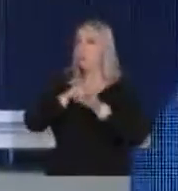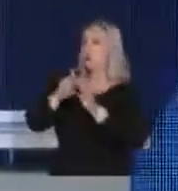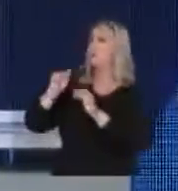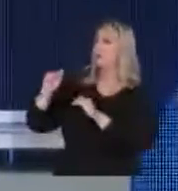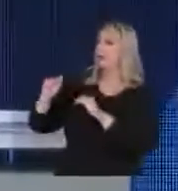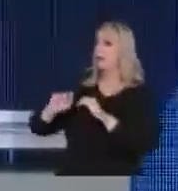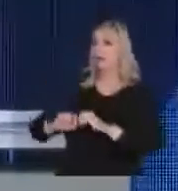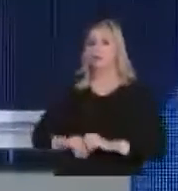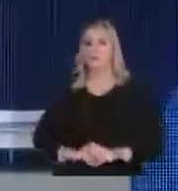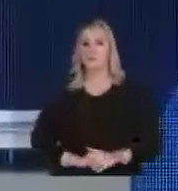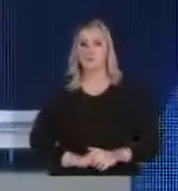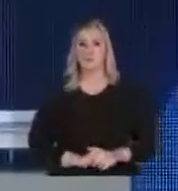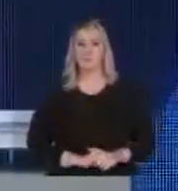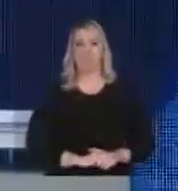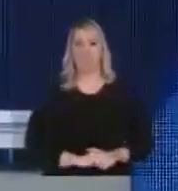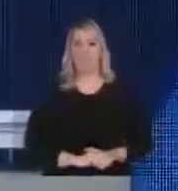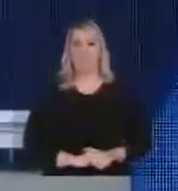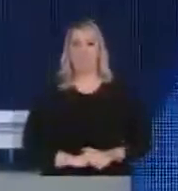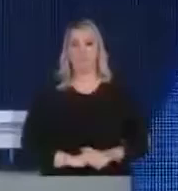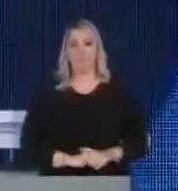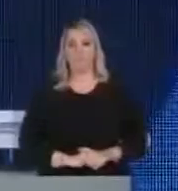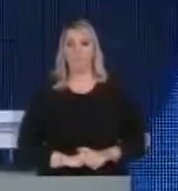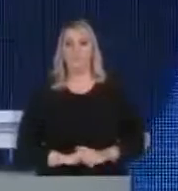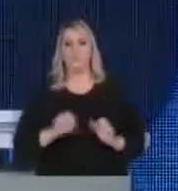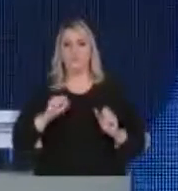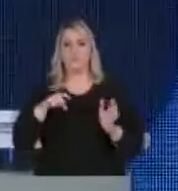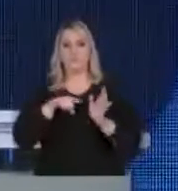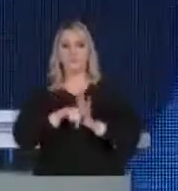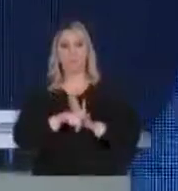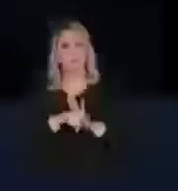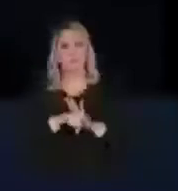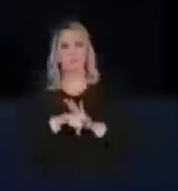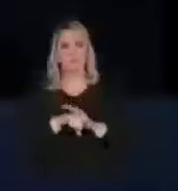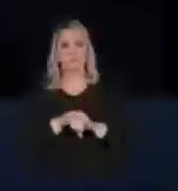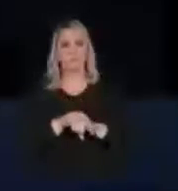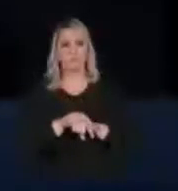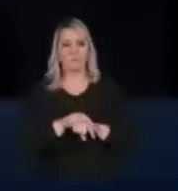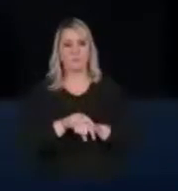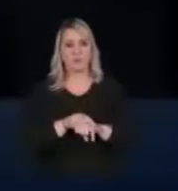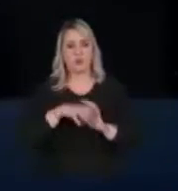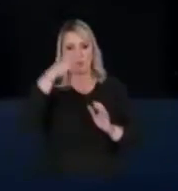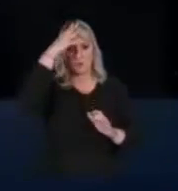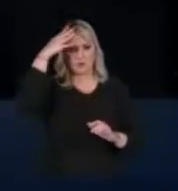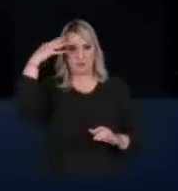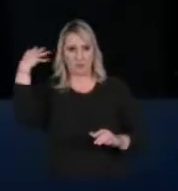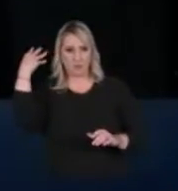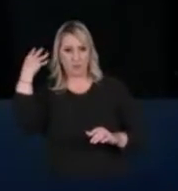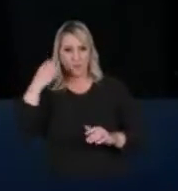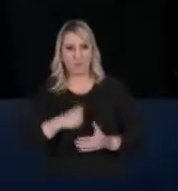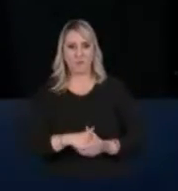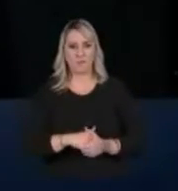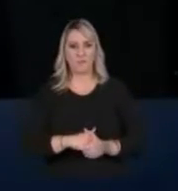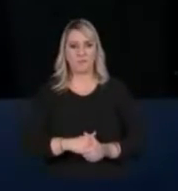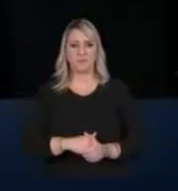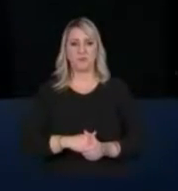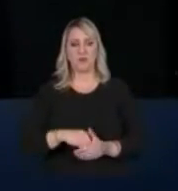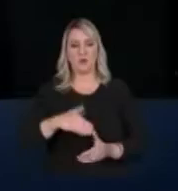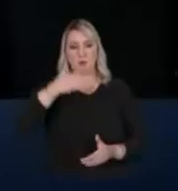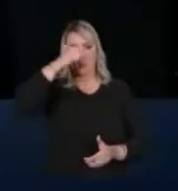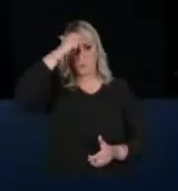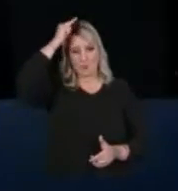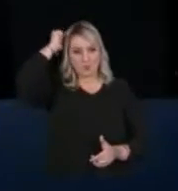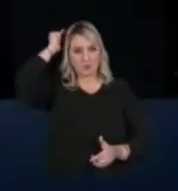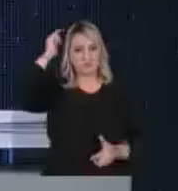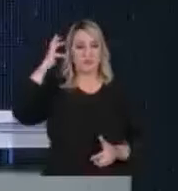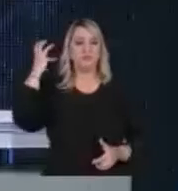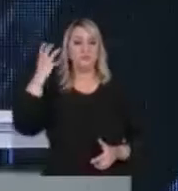pergunta eu só posso fazer pra mim pode fazer para o alessandro molon para o carlos roberto osório para jandira feghali o